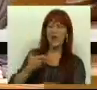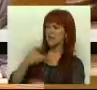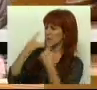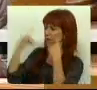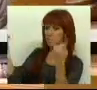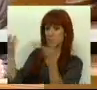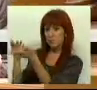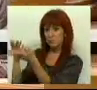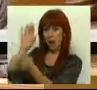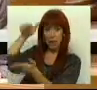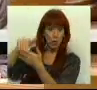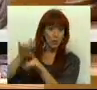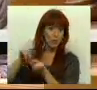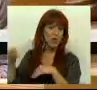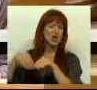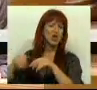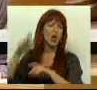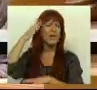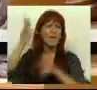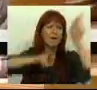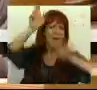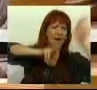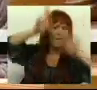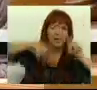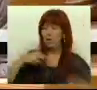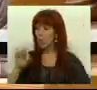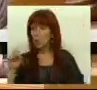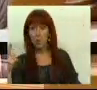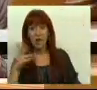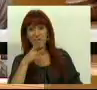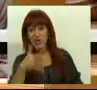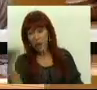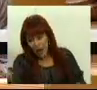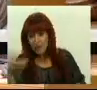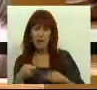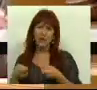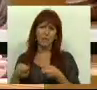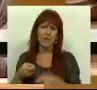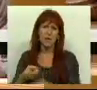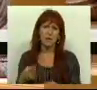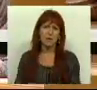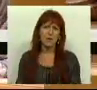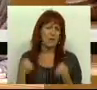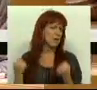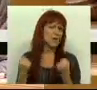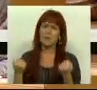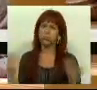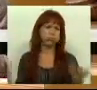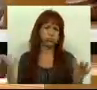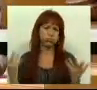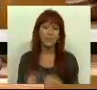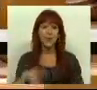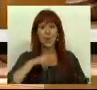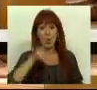pública, resultante de jogos de especulação, o PEV diz que esta despesa é insuportável.